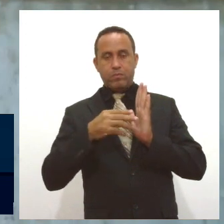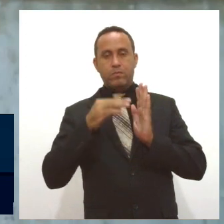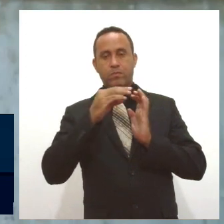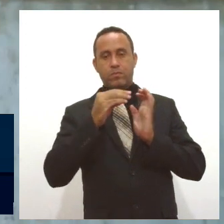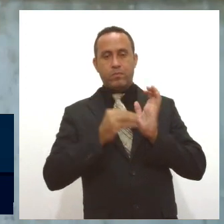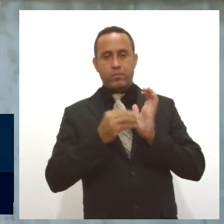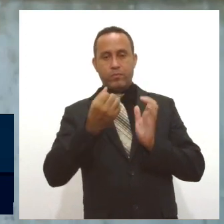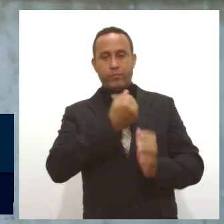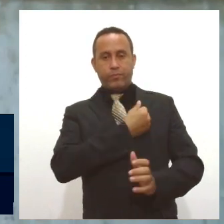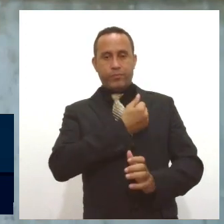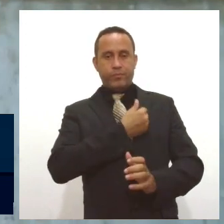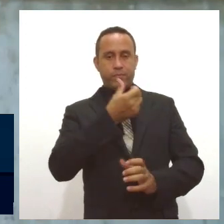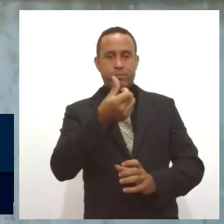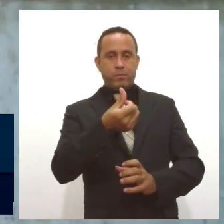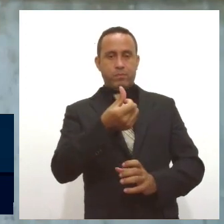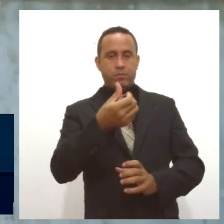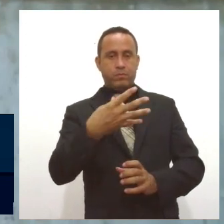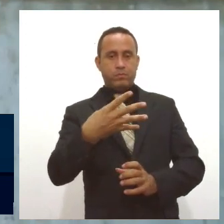número